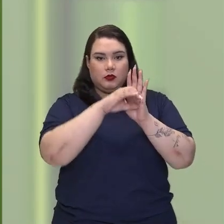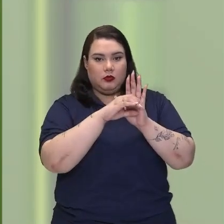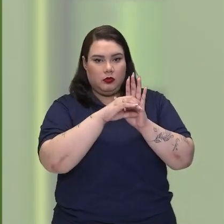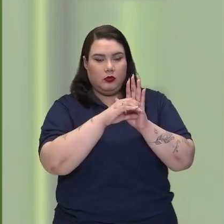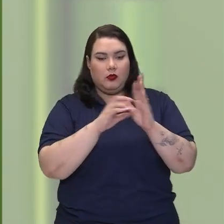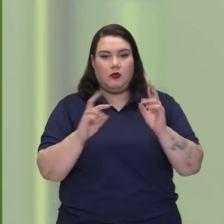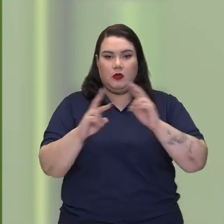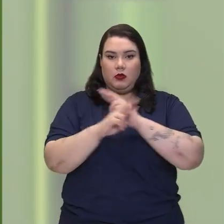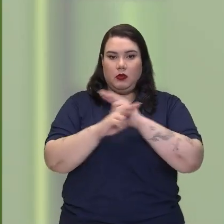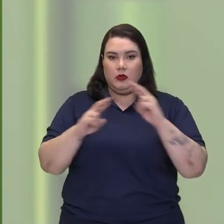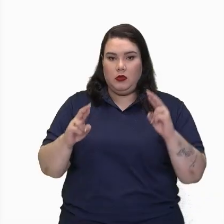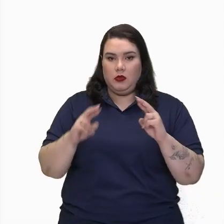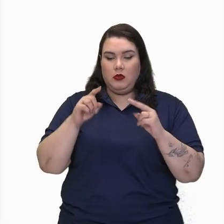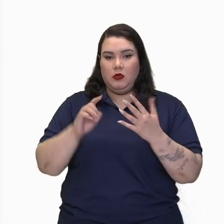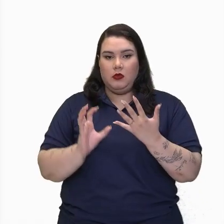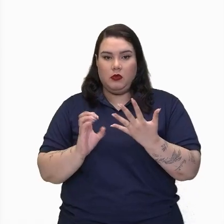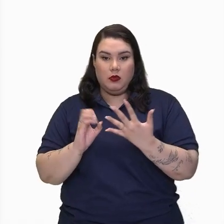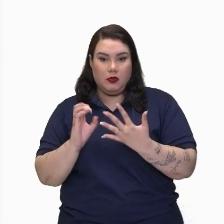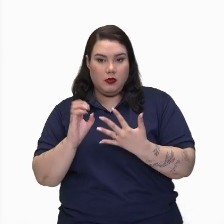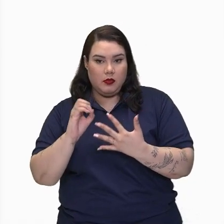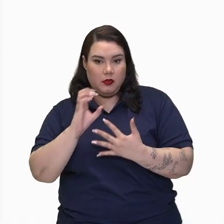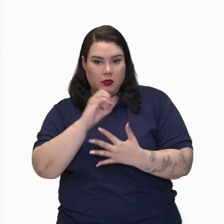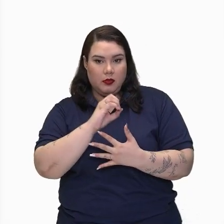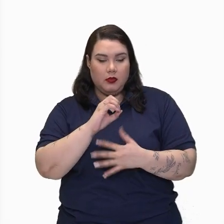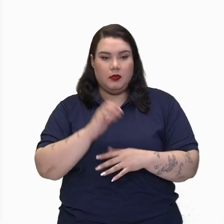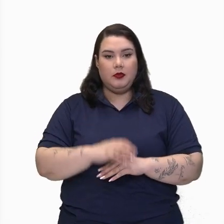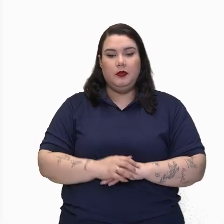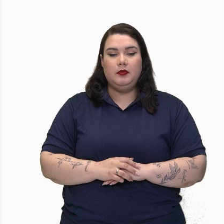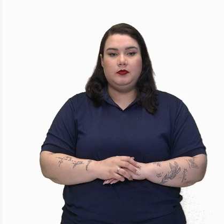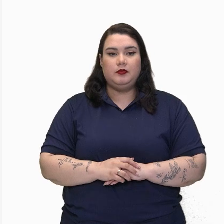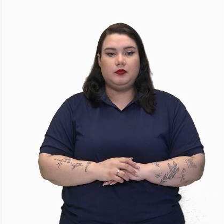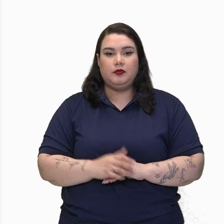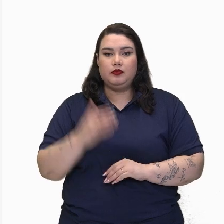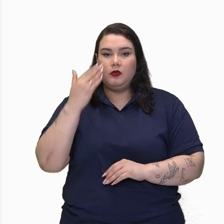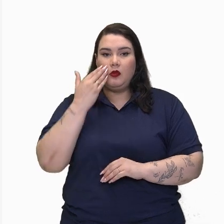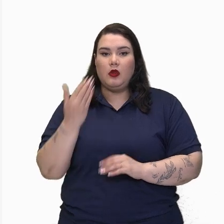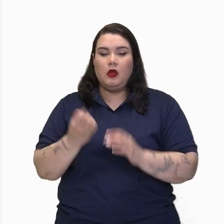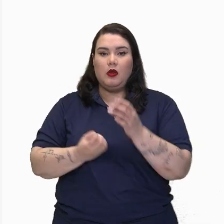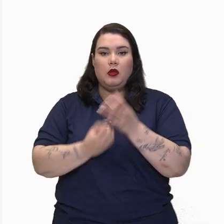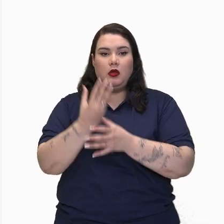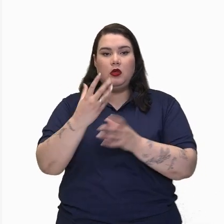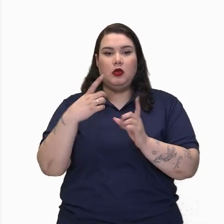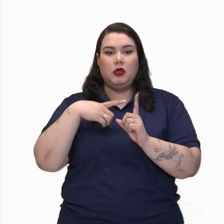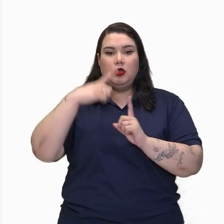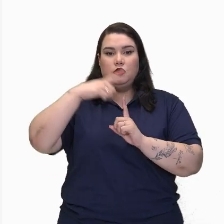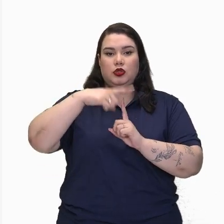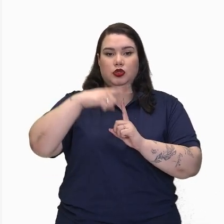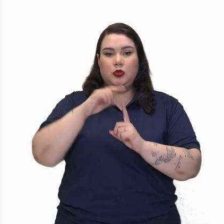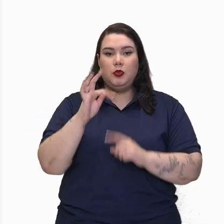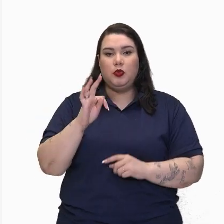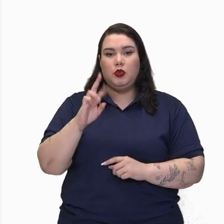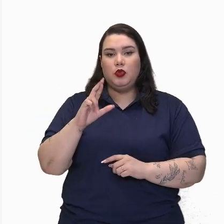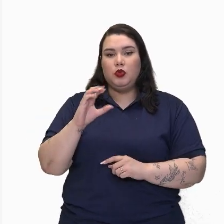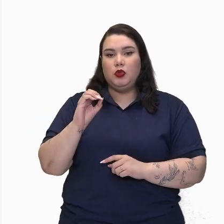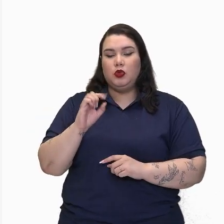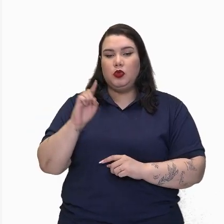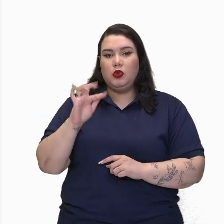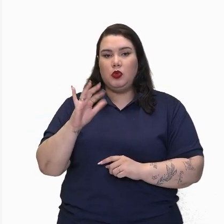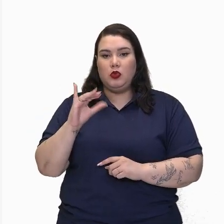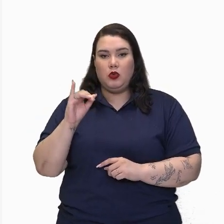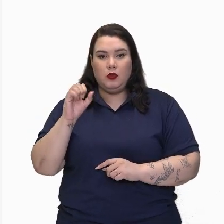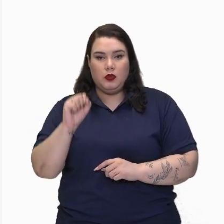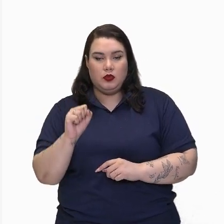aí à cadeia trófica. Olha só, ela é formada por níveis tróficos. Quais são os